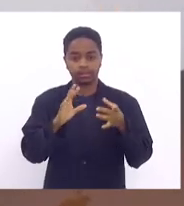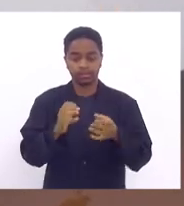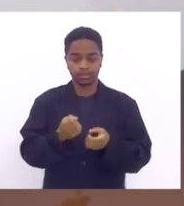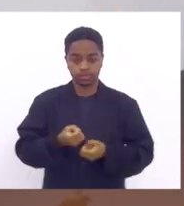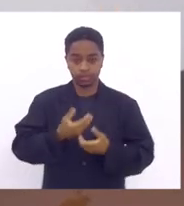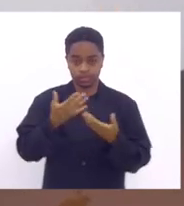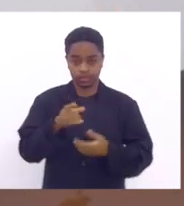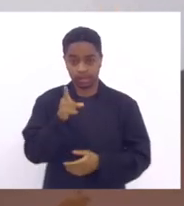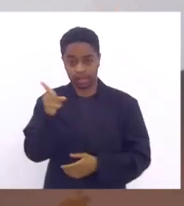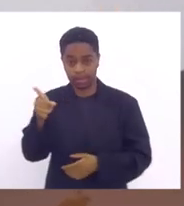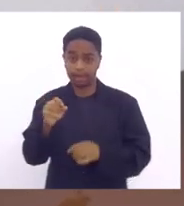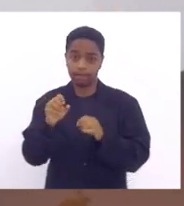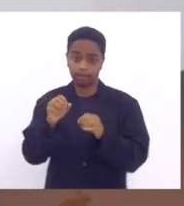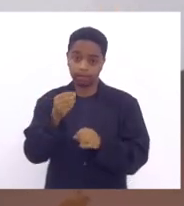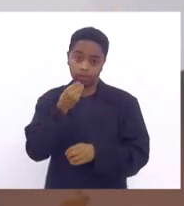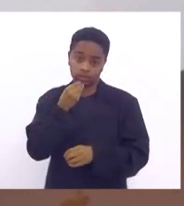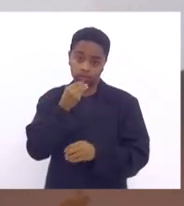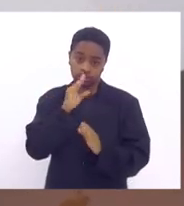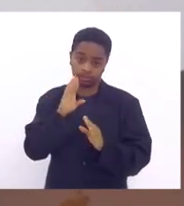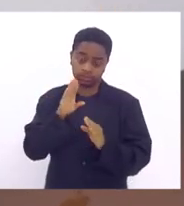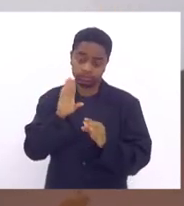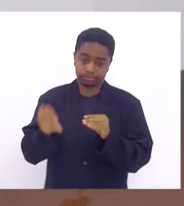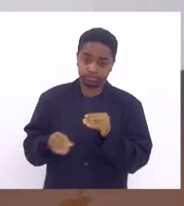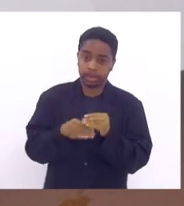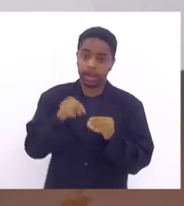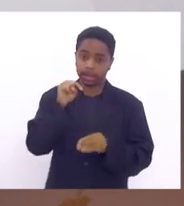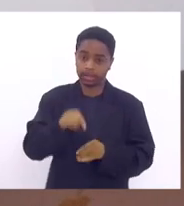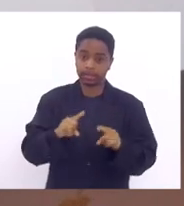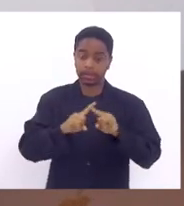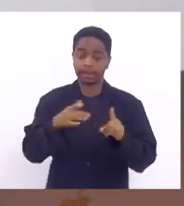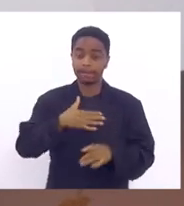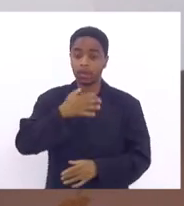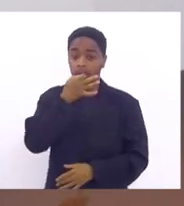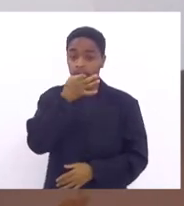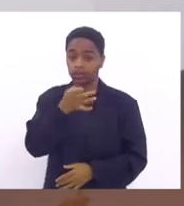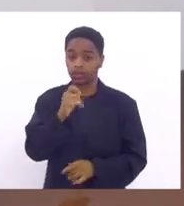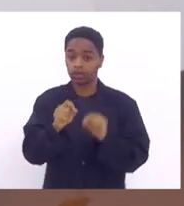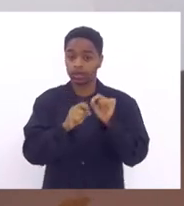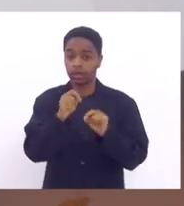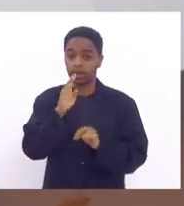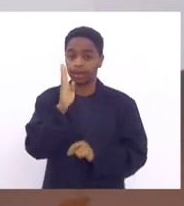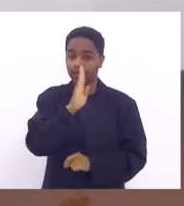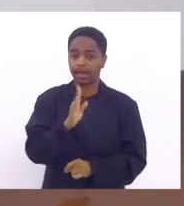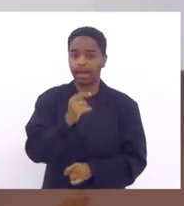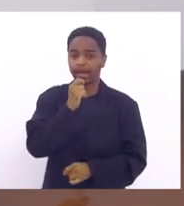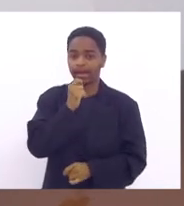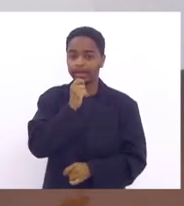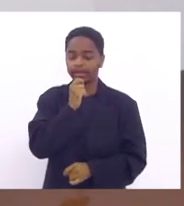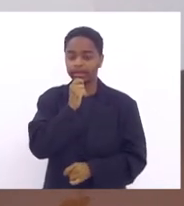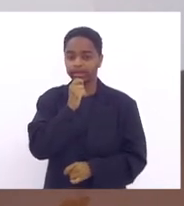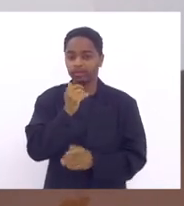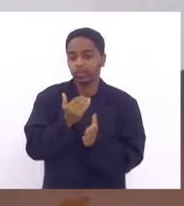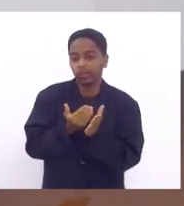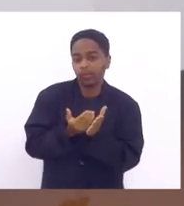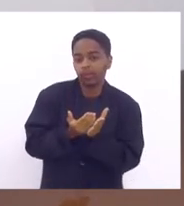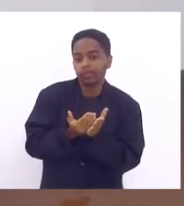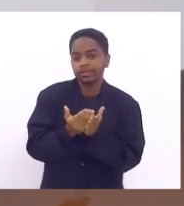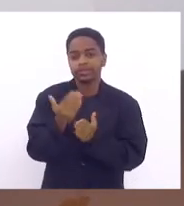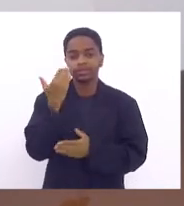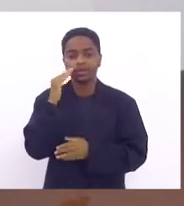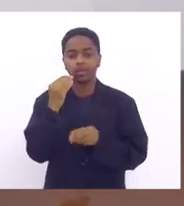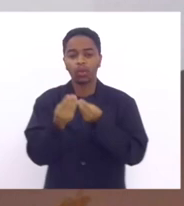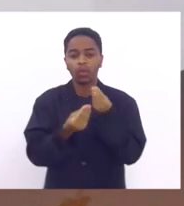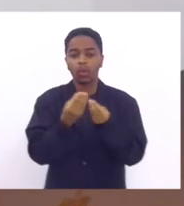aqui mas é a minha opinião né de que o Brasil ainda tá patinando um pouco sobre como lidar com